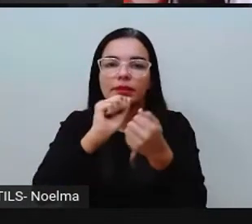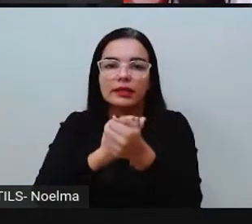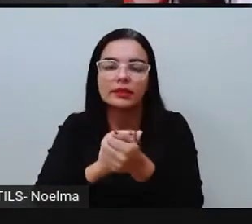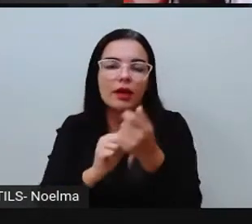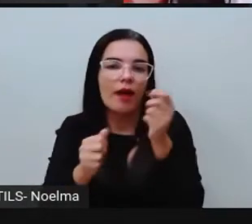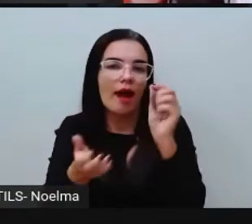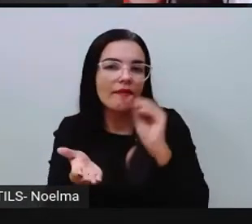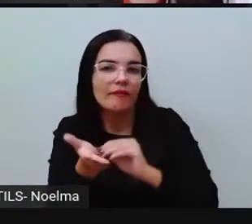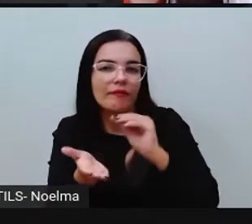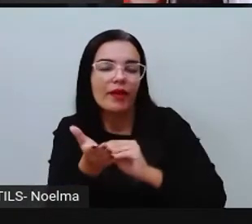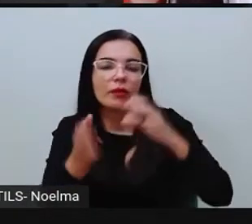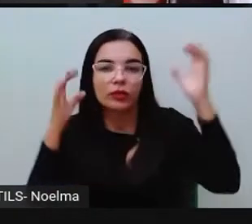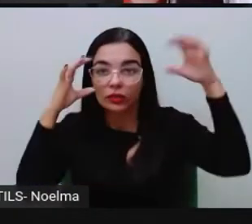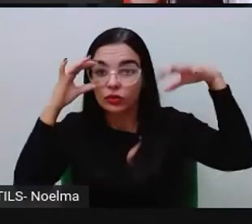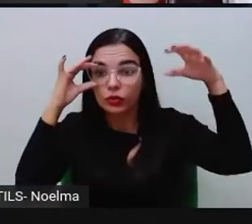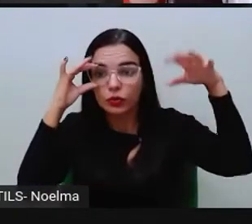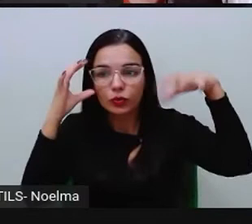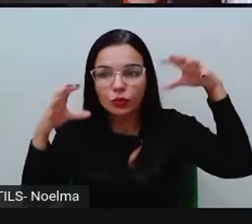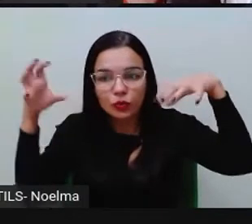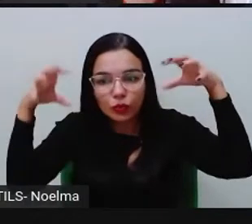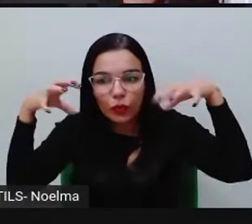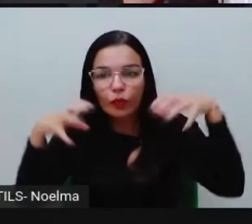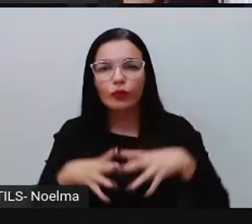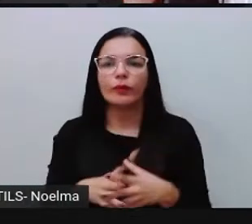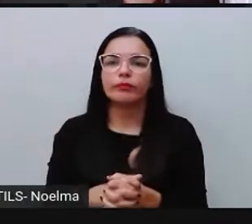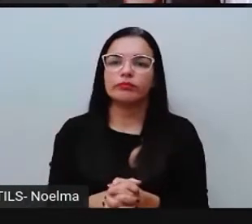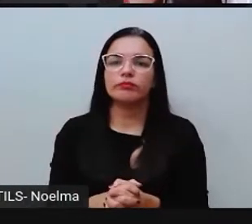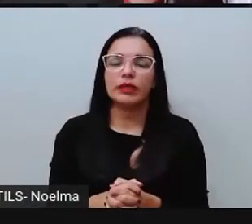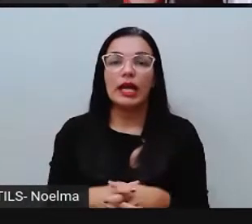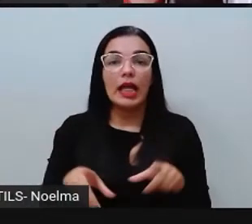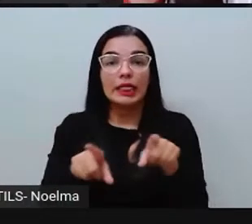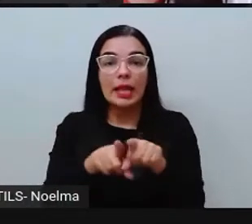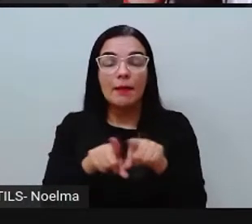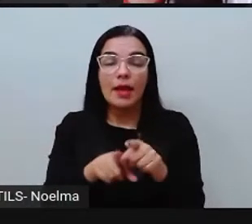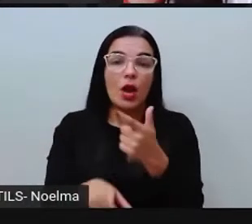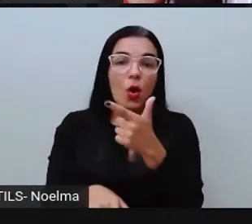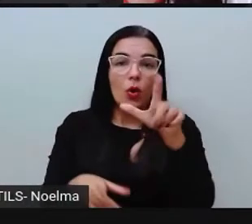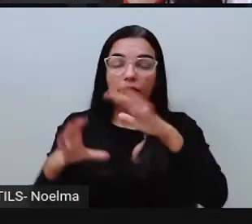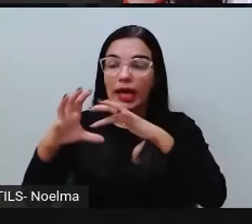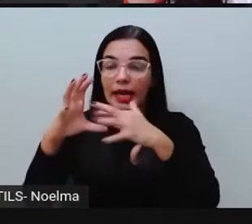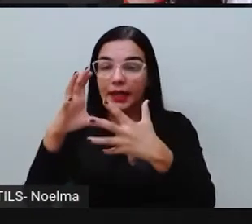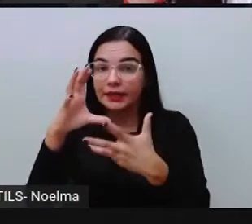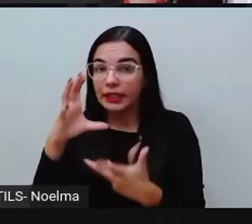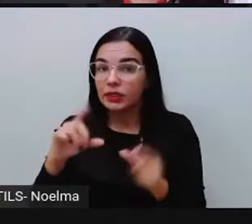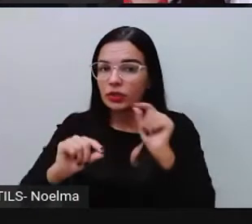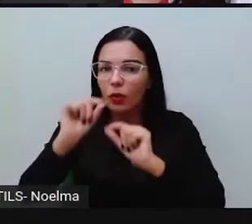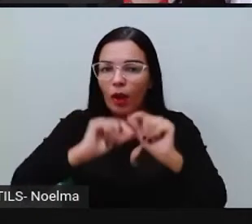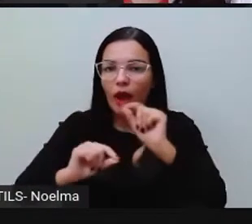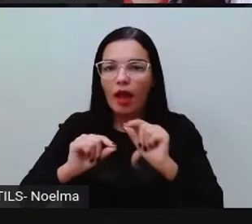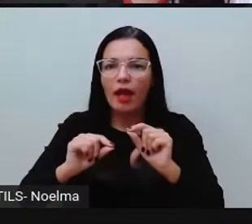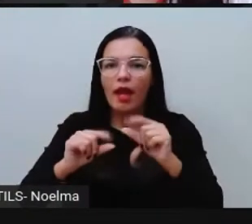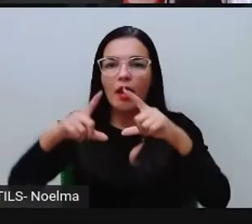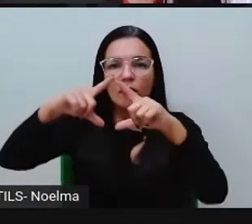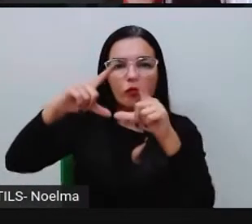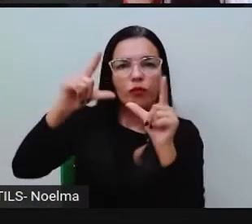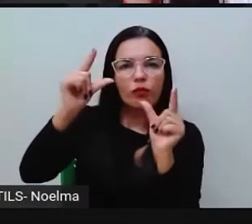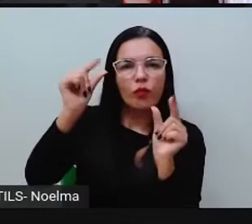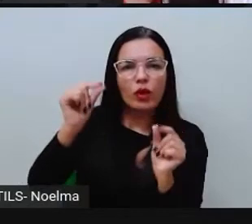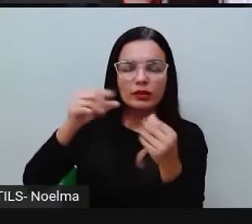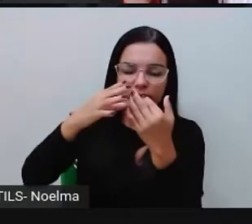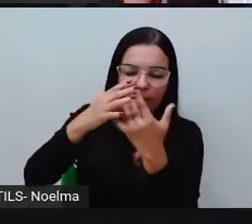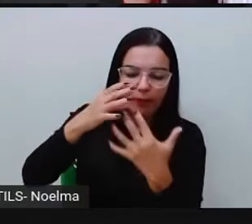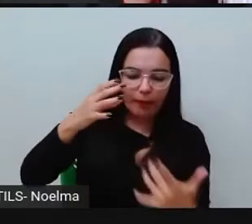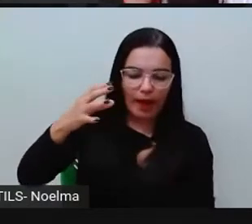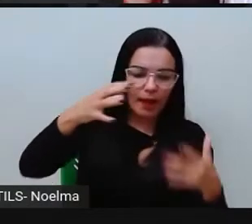As folhas vão cair no período de seca, como eu já disse para vocês, com exceção de algumas espécies. Não são todas as espécies. Por